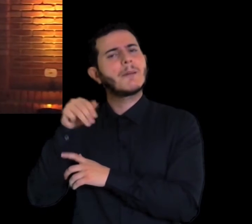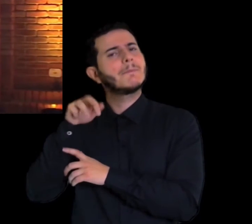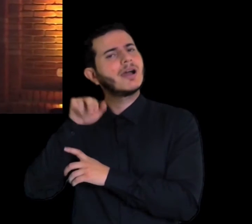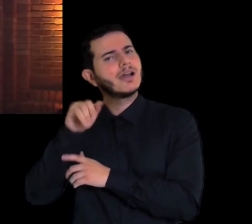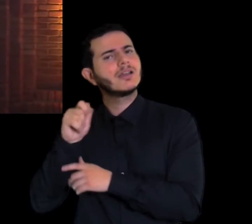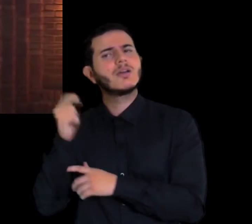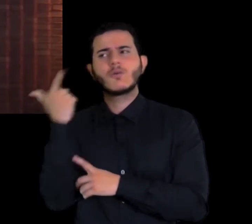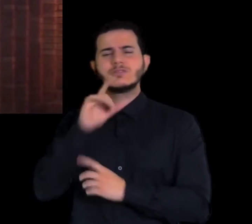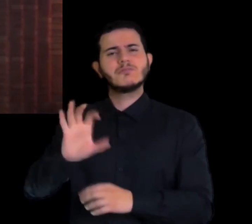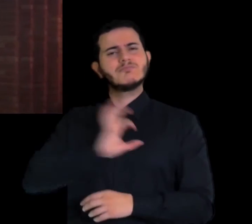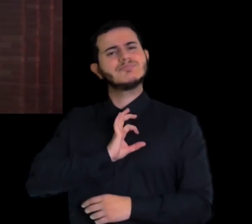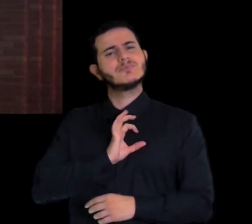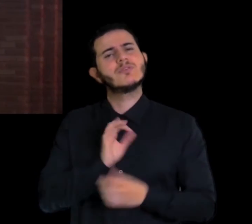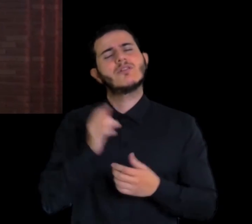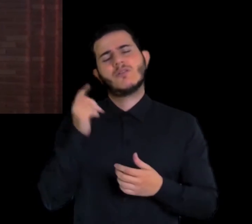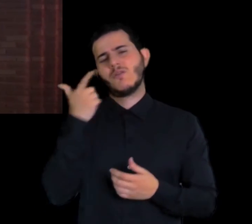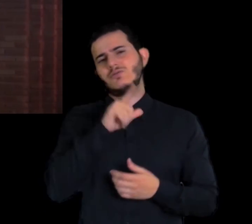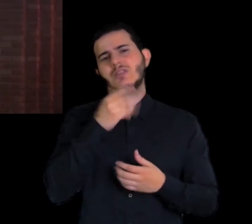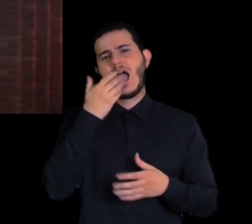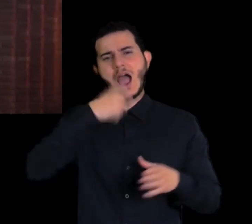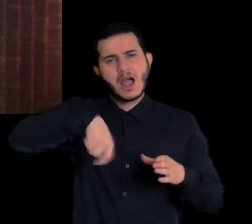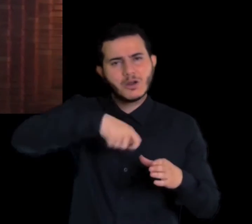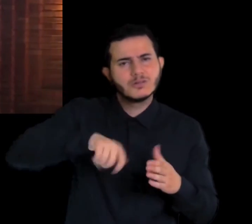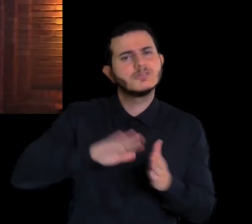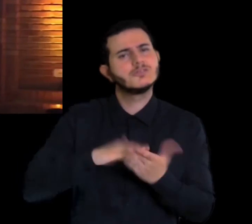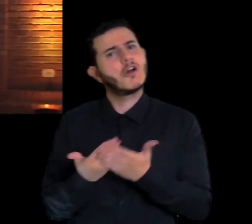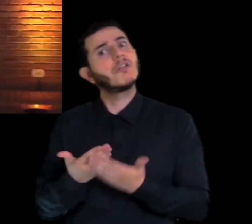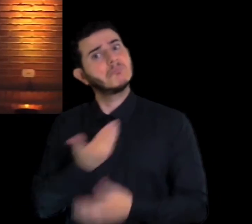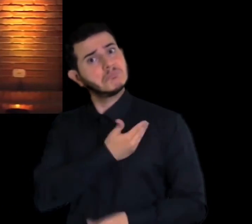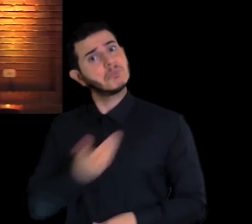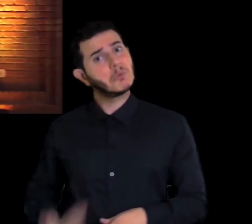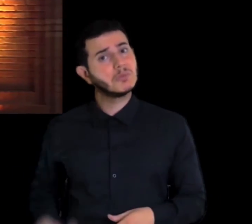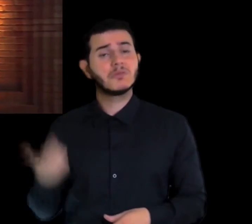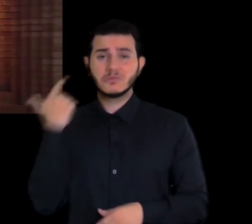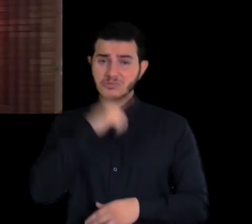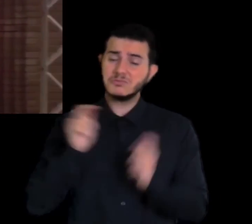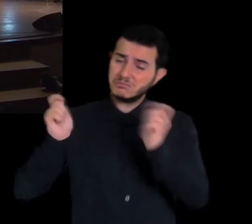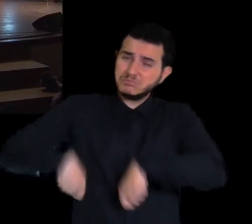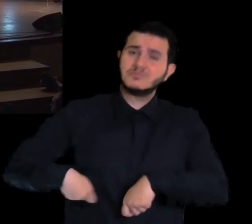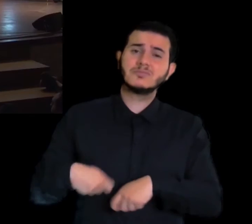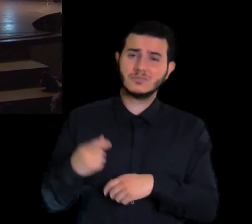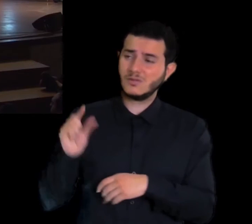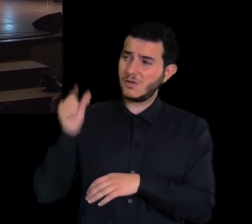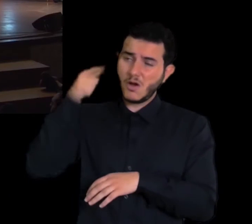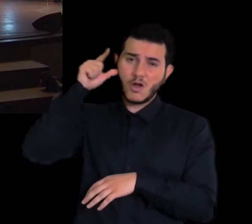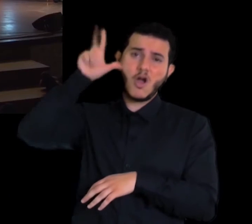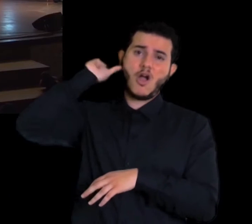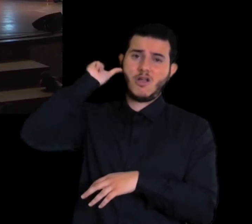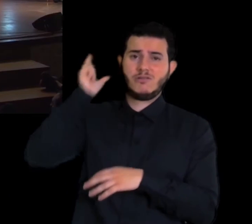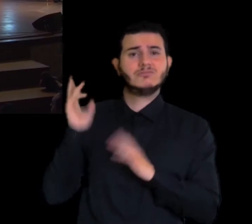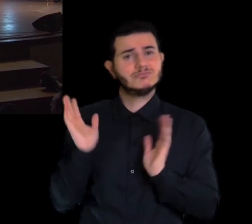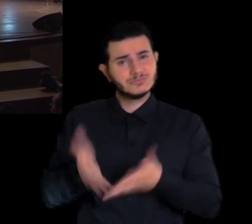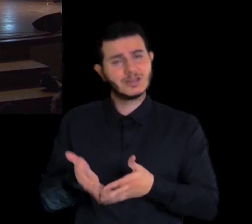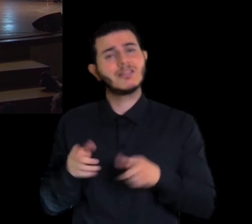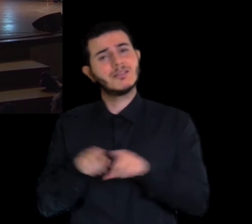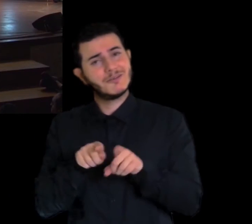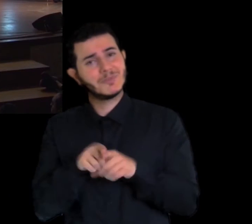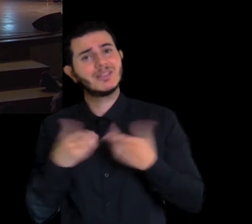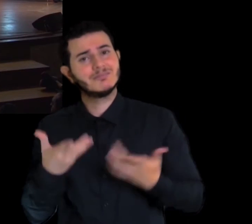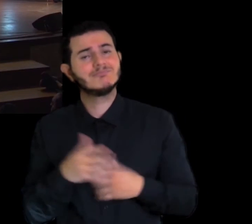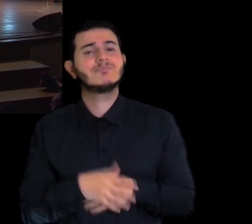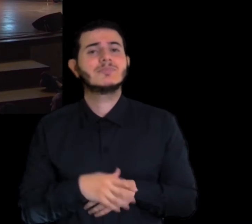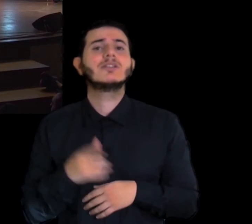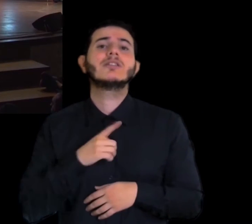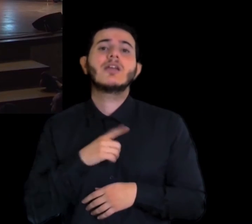escola pública, que ganhou medalha de ouro na Olimpíada de Astronomia, estudando numa escola pública lá. Isso aconteceu antes de ontem. né? Na minha cidade